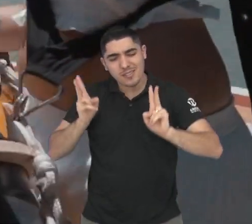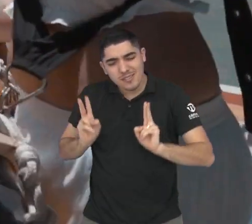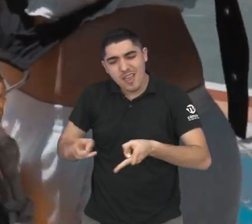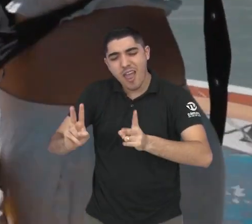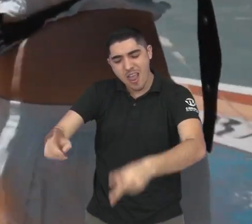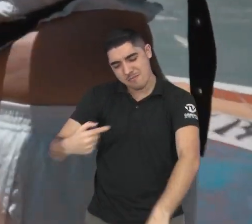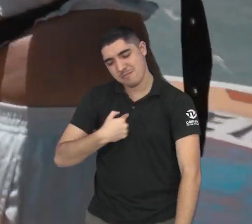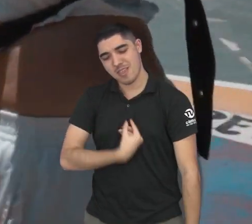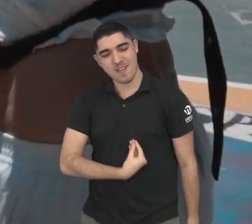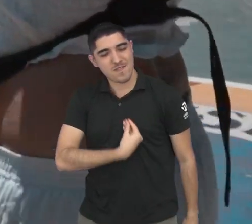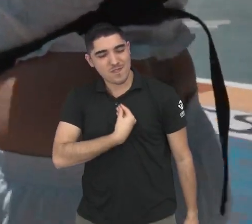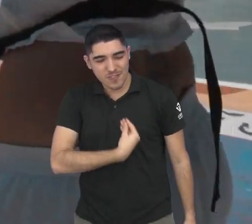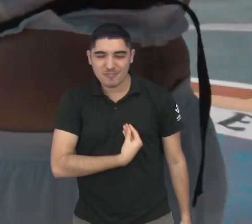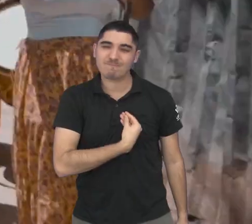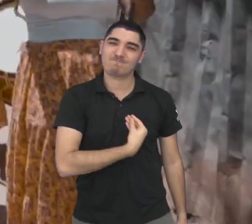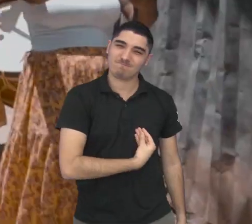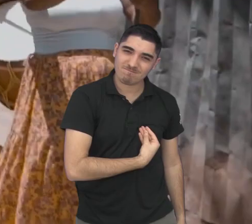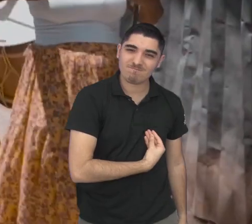imortalizar.